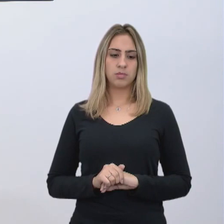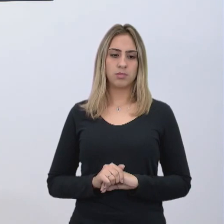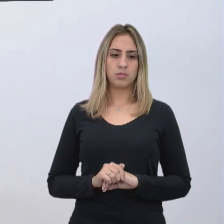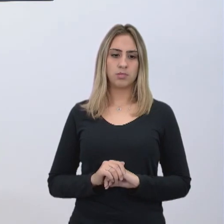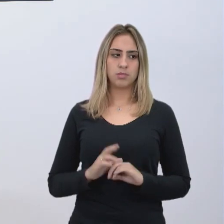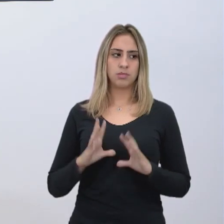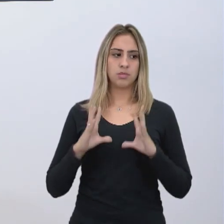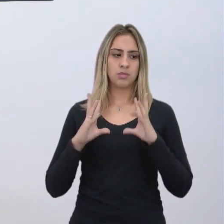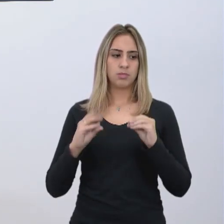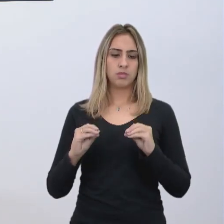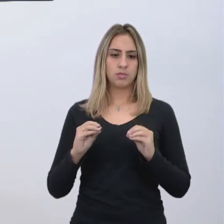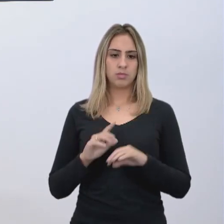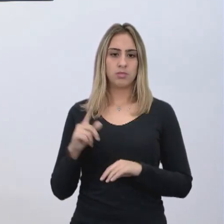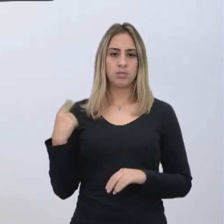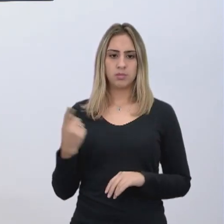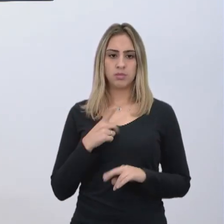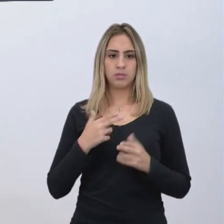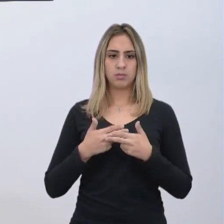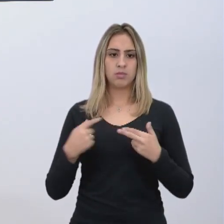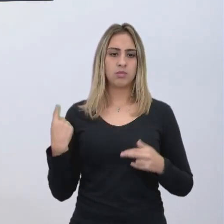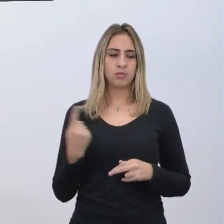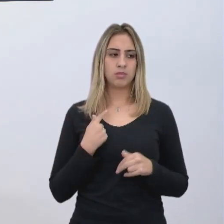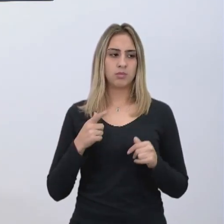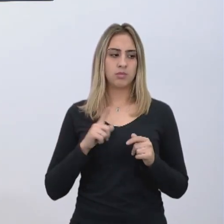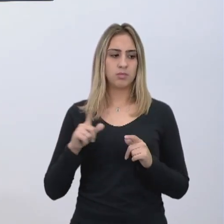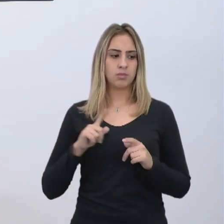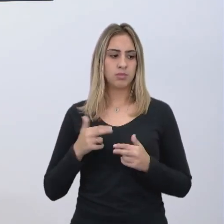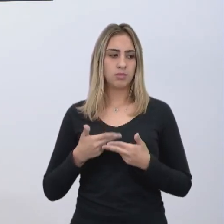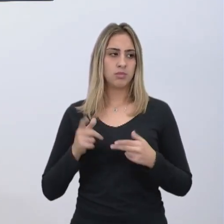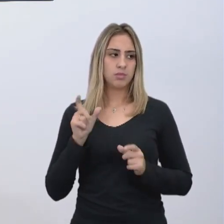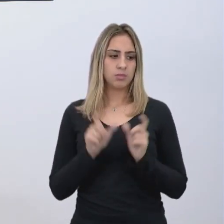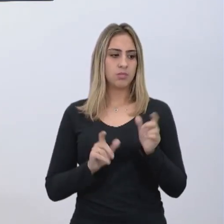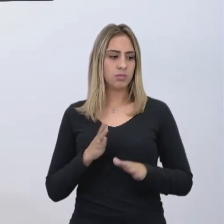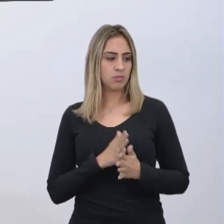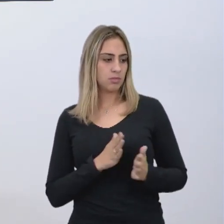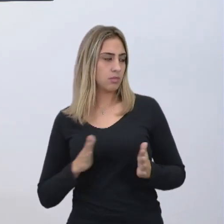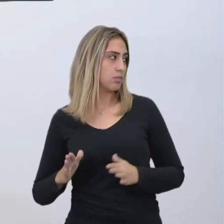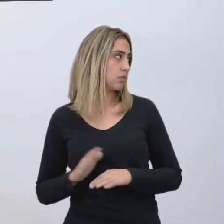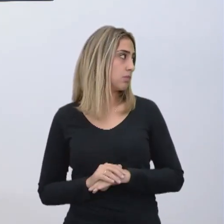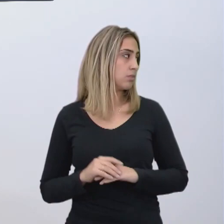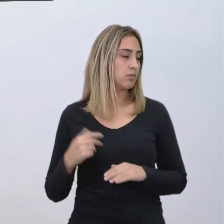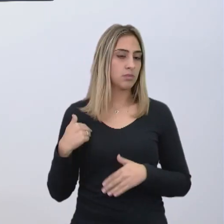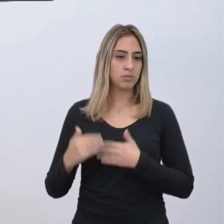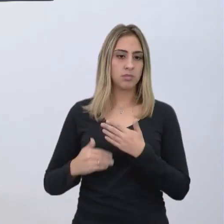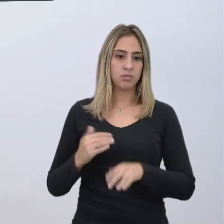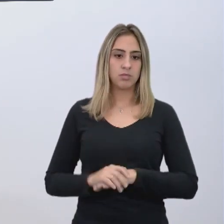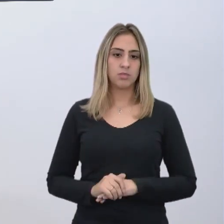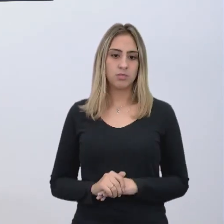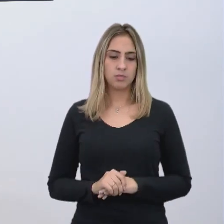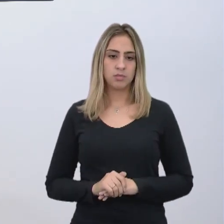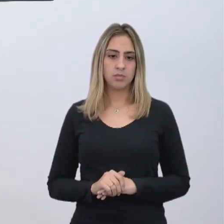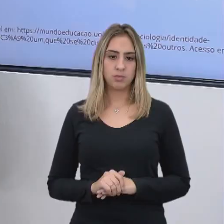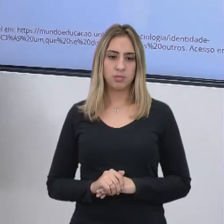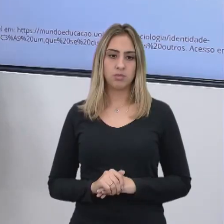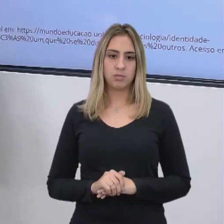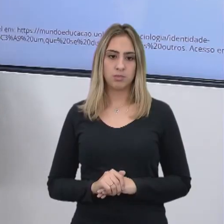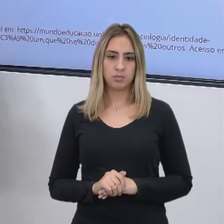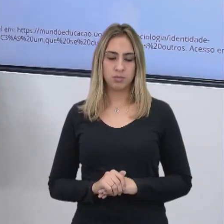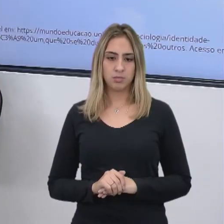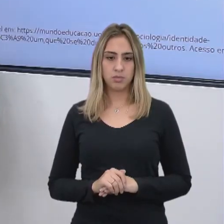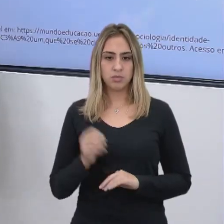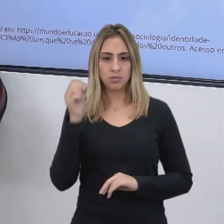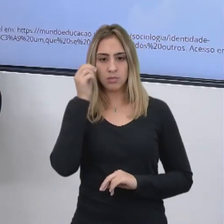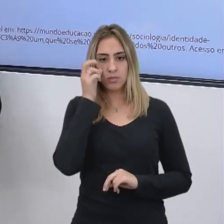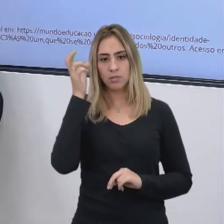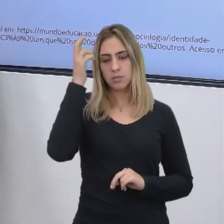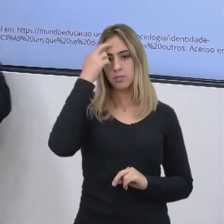Foi só um susto. A gente vai fazer com que esses processos que estão acontecendo, eles mudem a